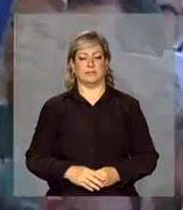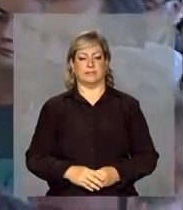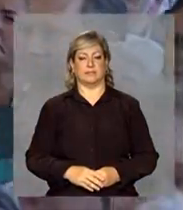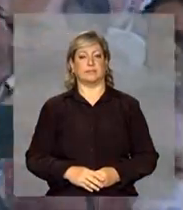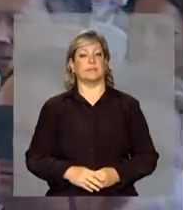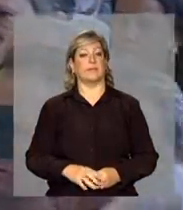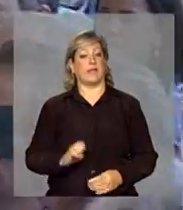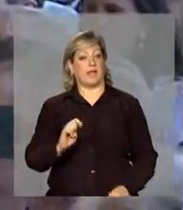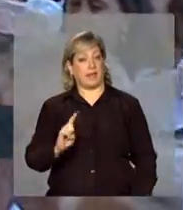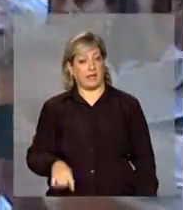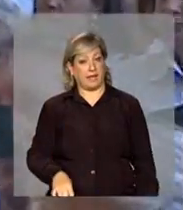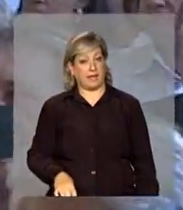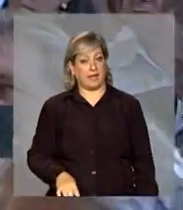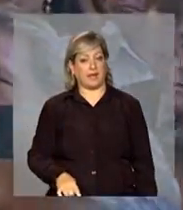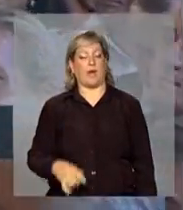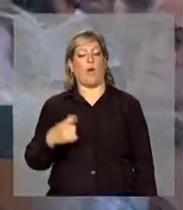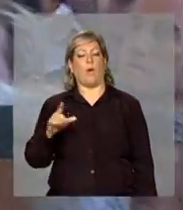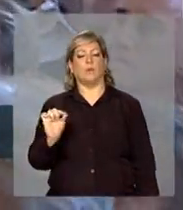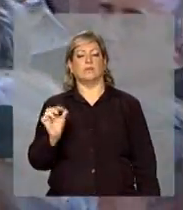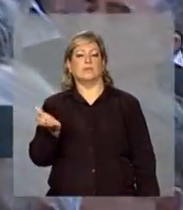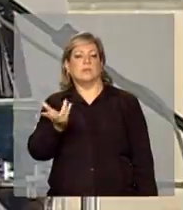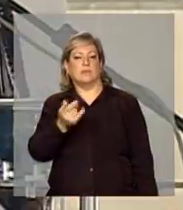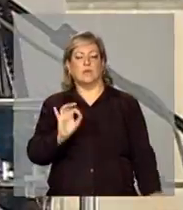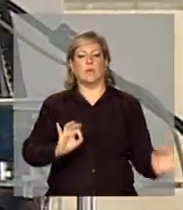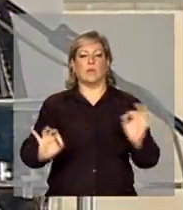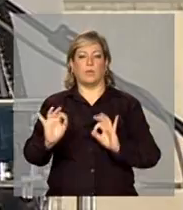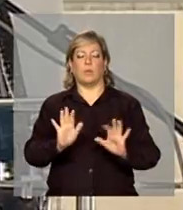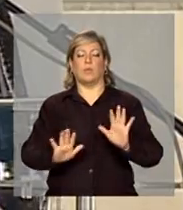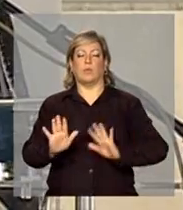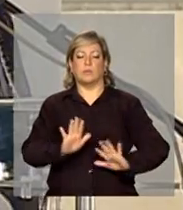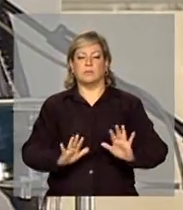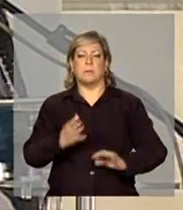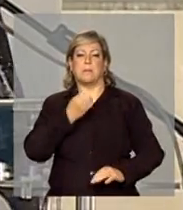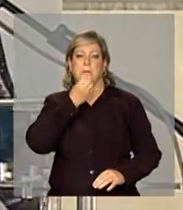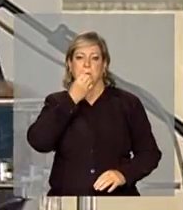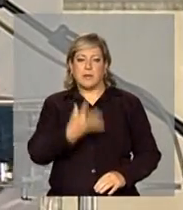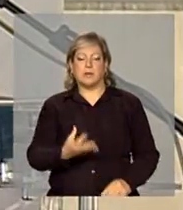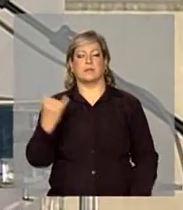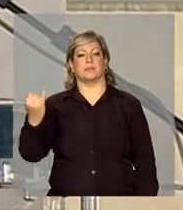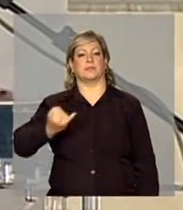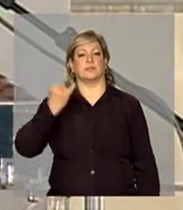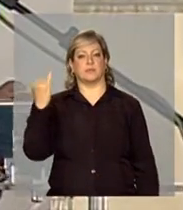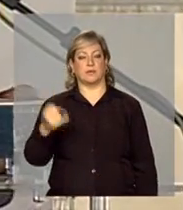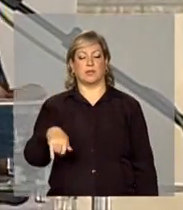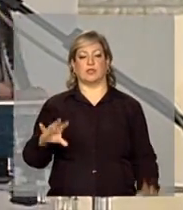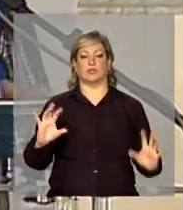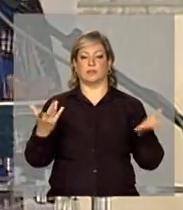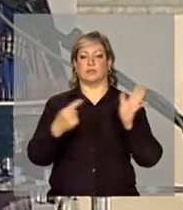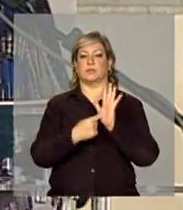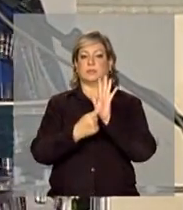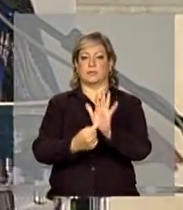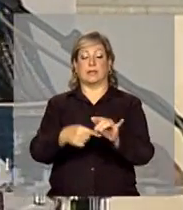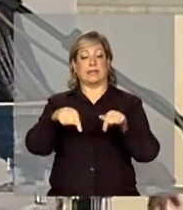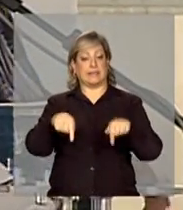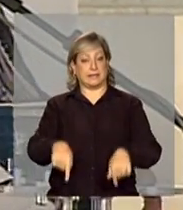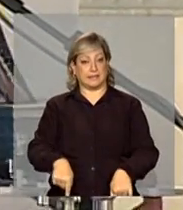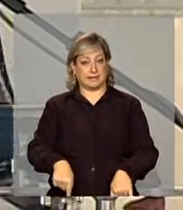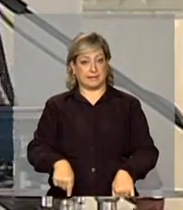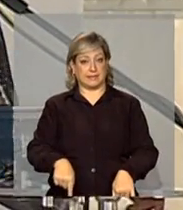É outro cuidado que é importante e que o show aqui